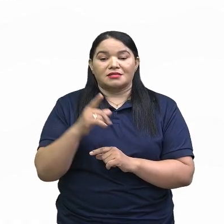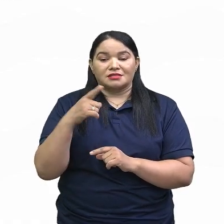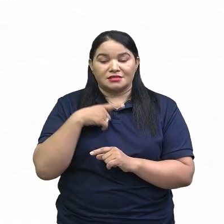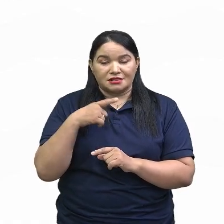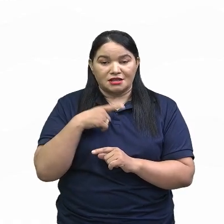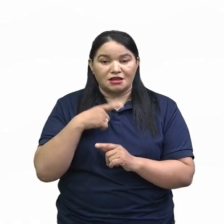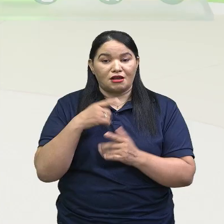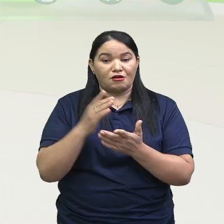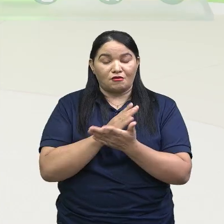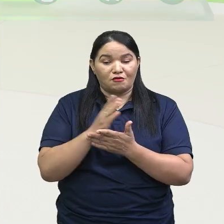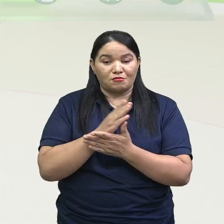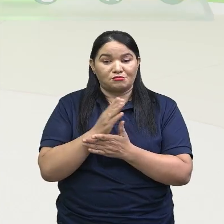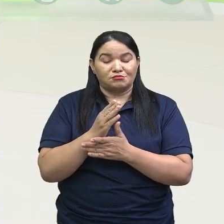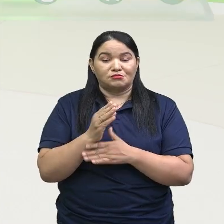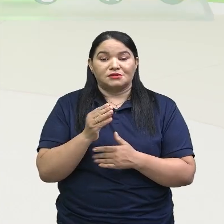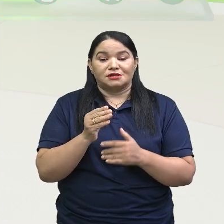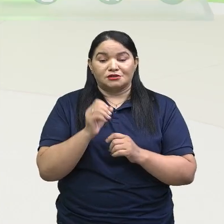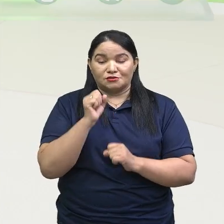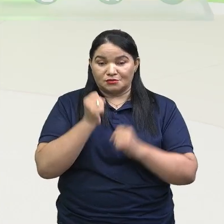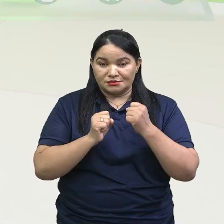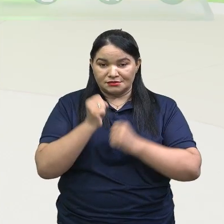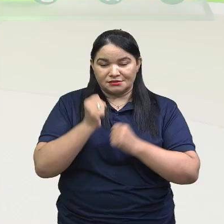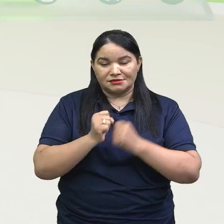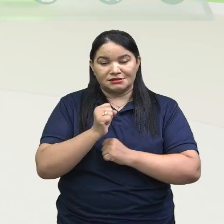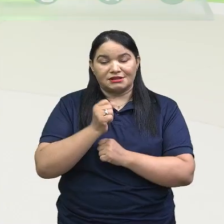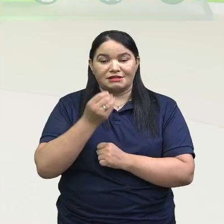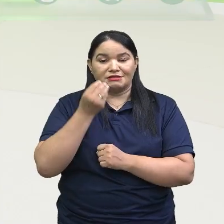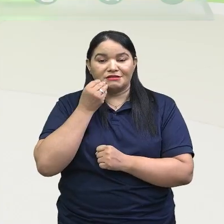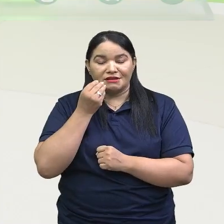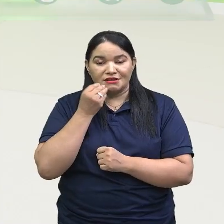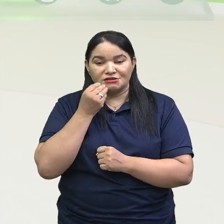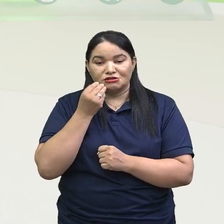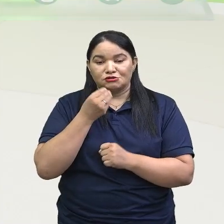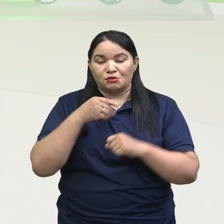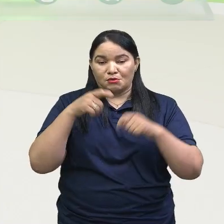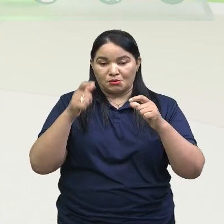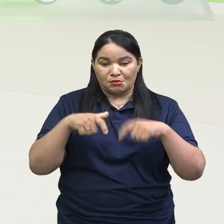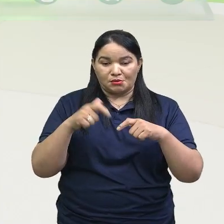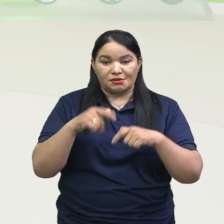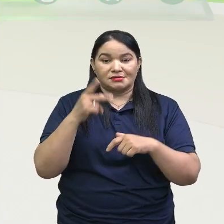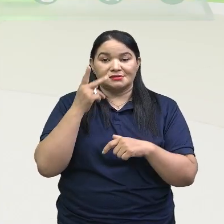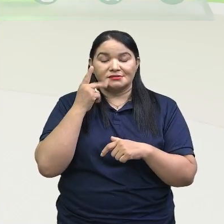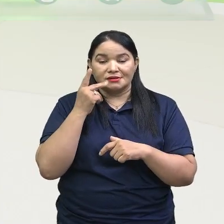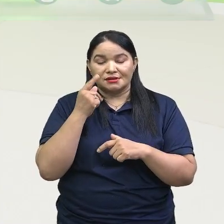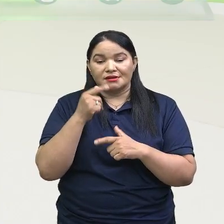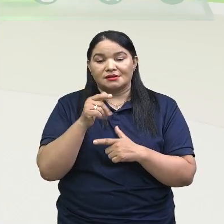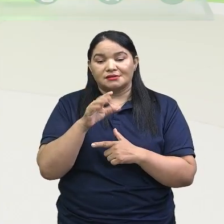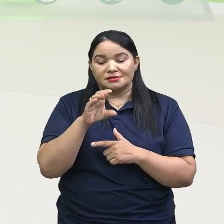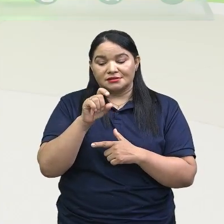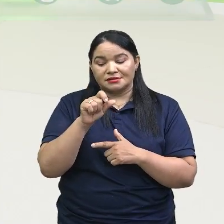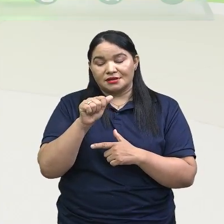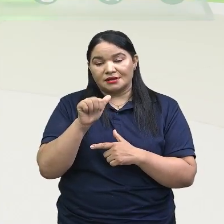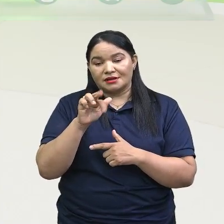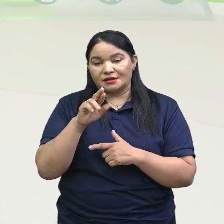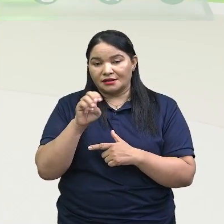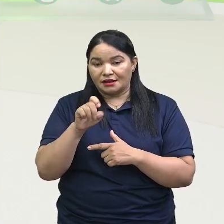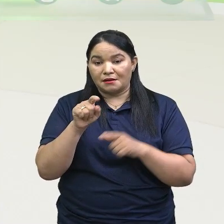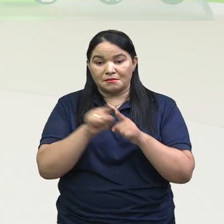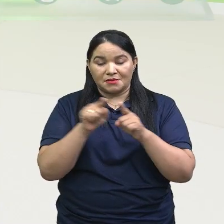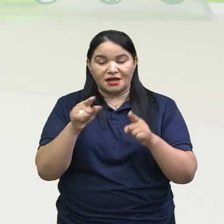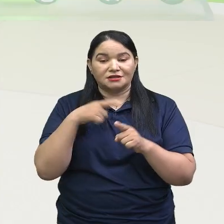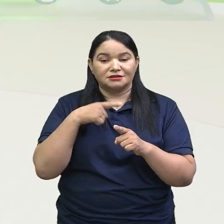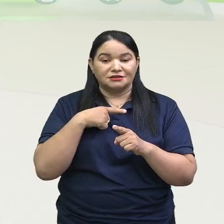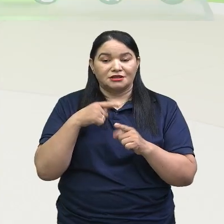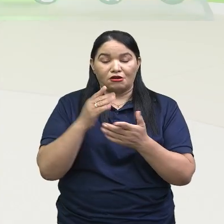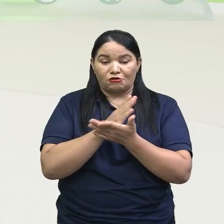usinas testes, né? Existe uma usina teste ali, por exemplo, no Ceará. Mas existem países como a França